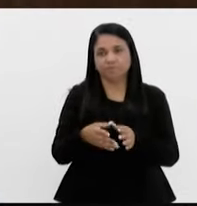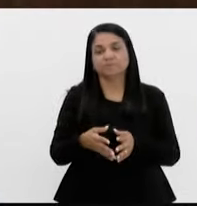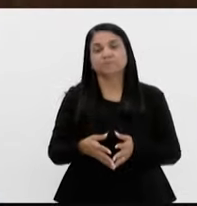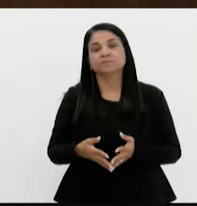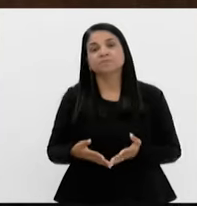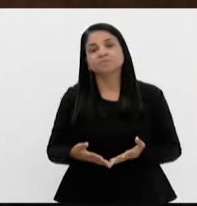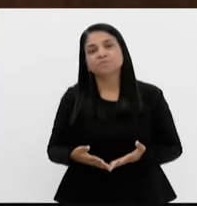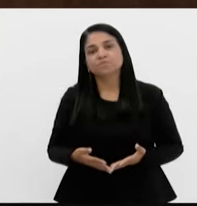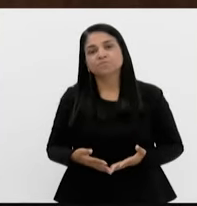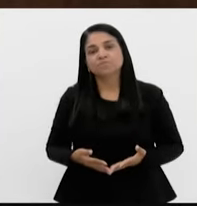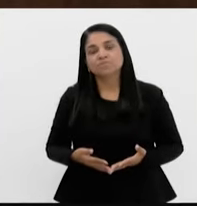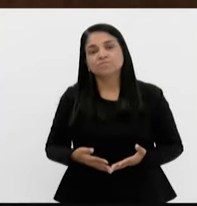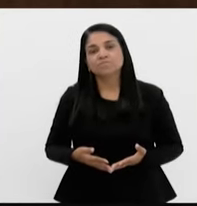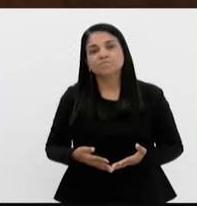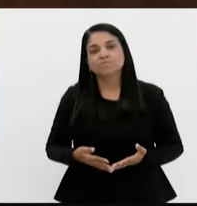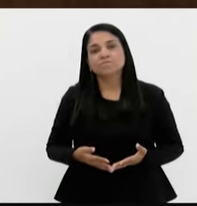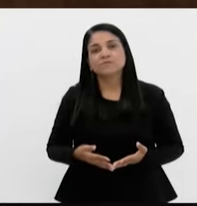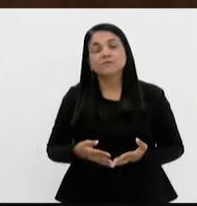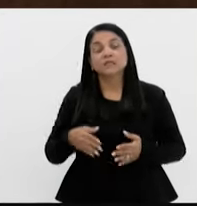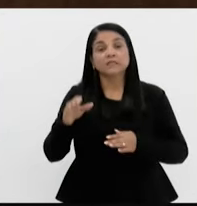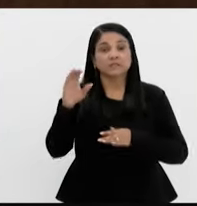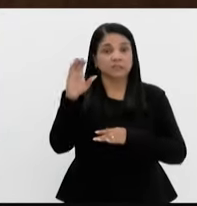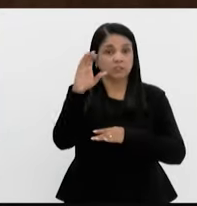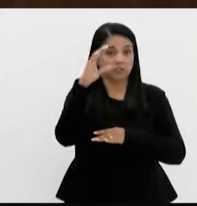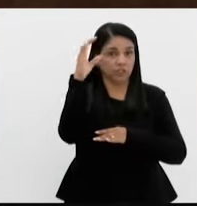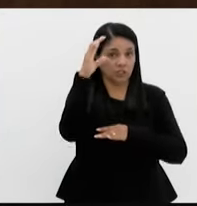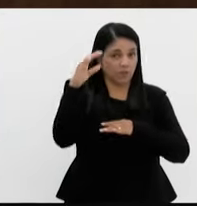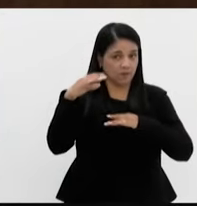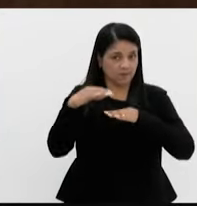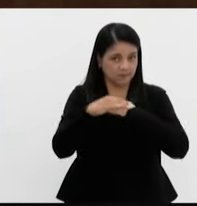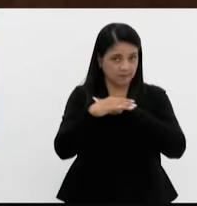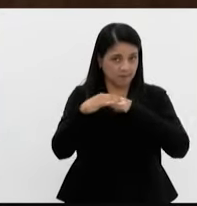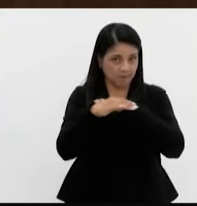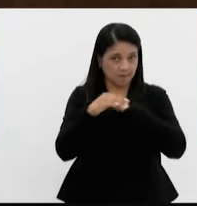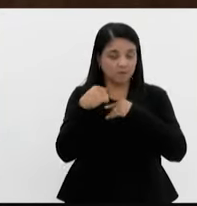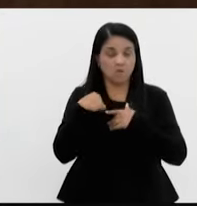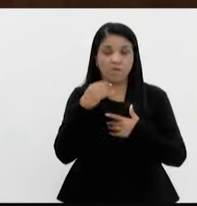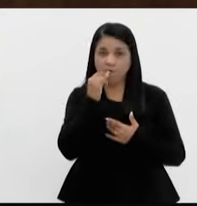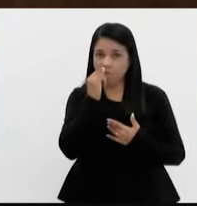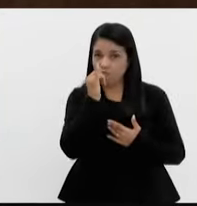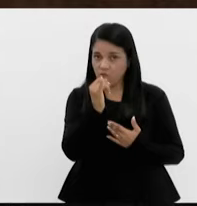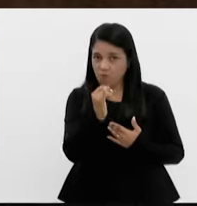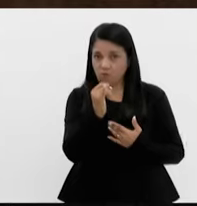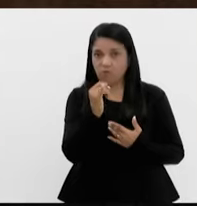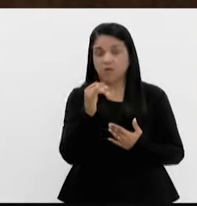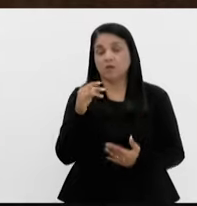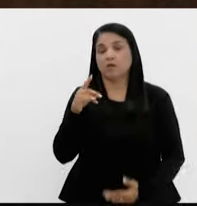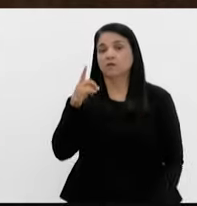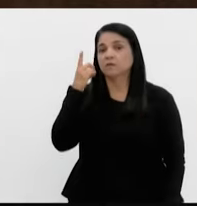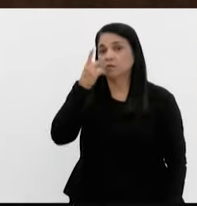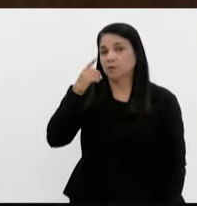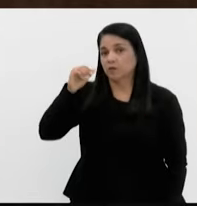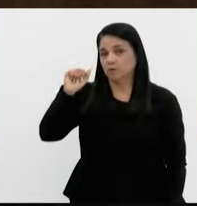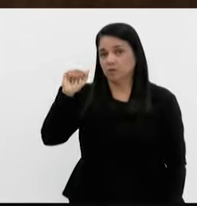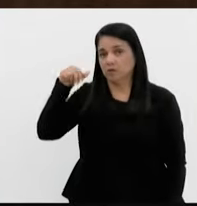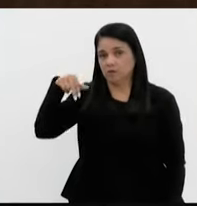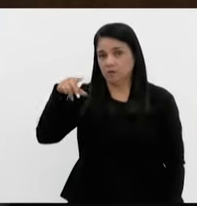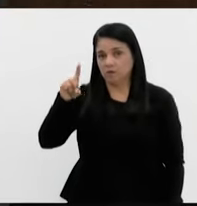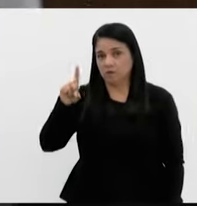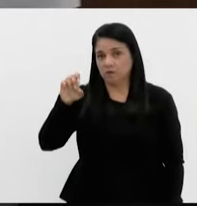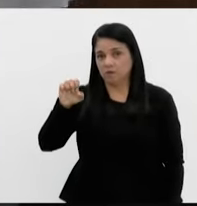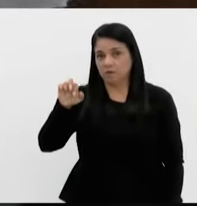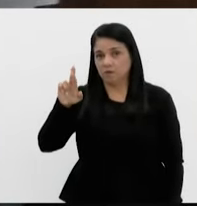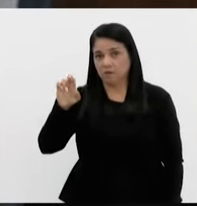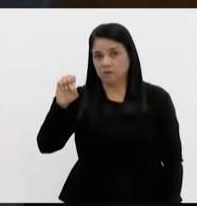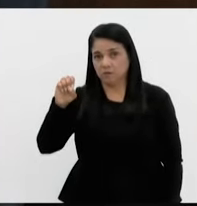né sobre a questão de Niterói eu quero dizer Deputado Anderson eu apoio